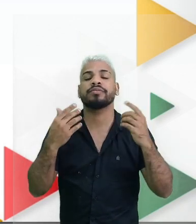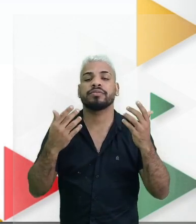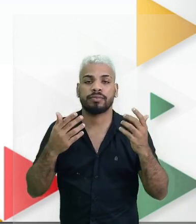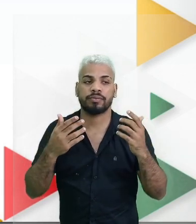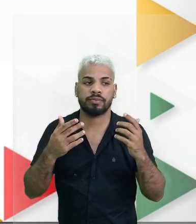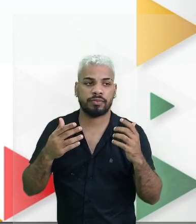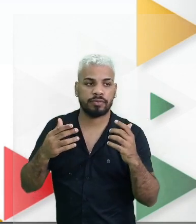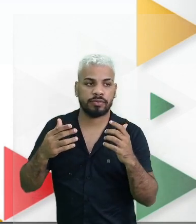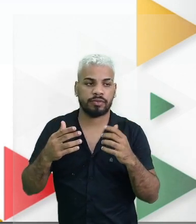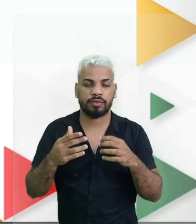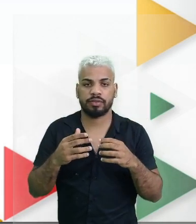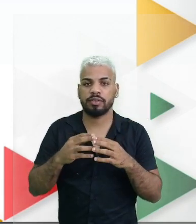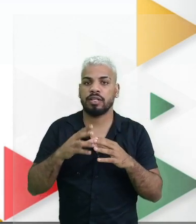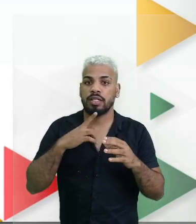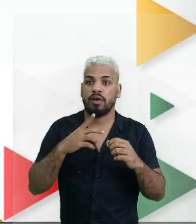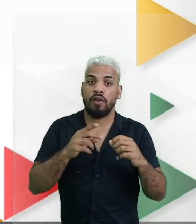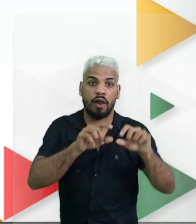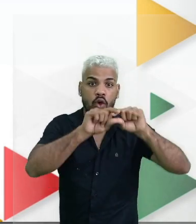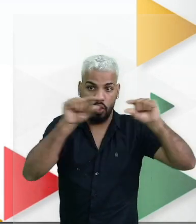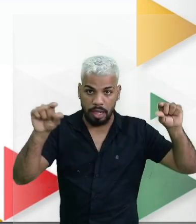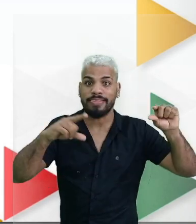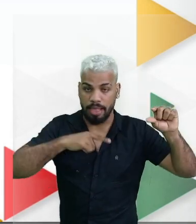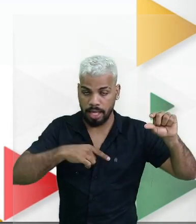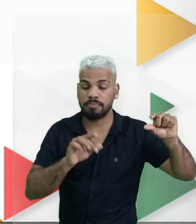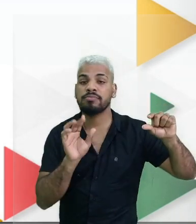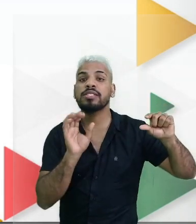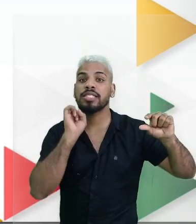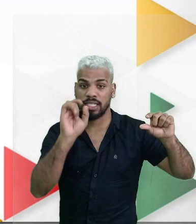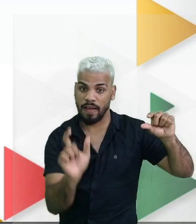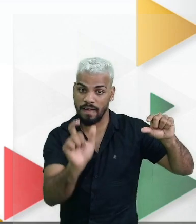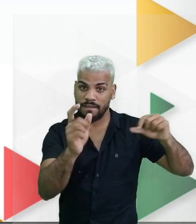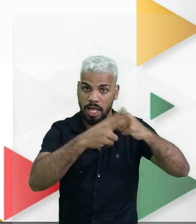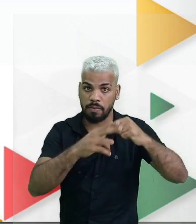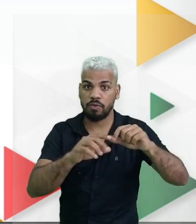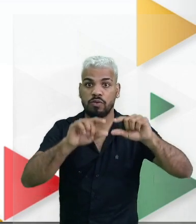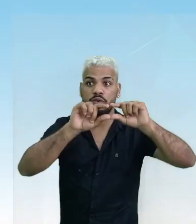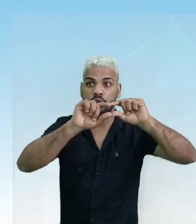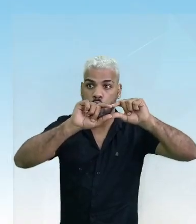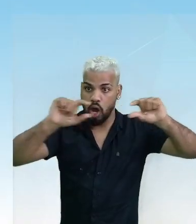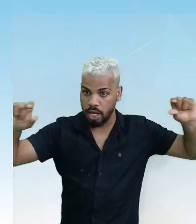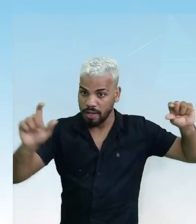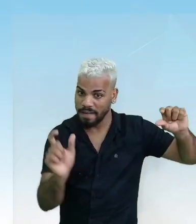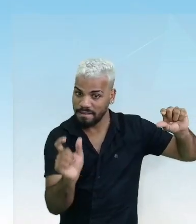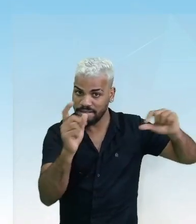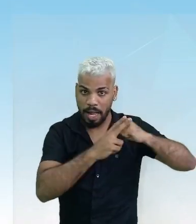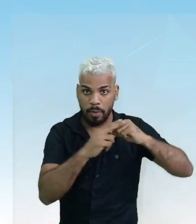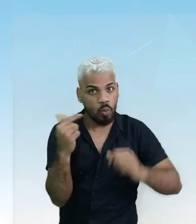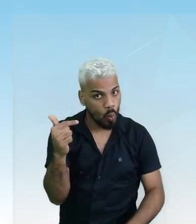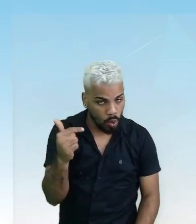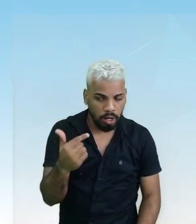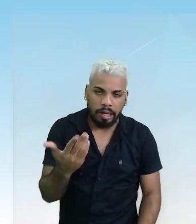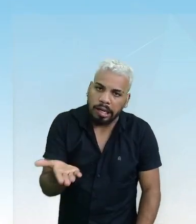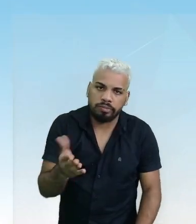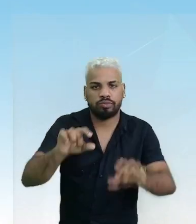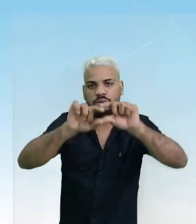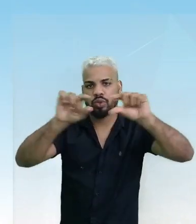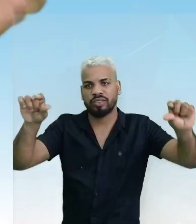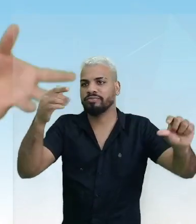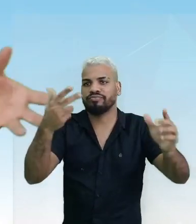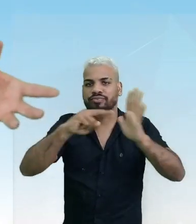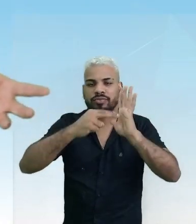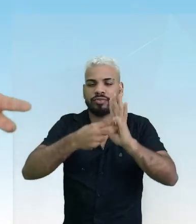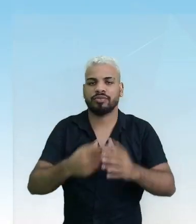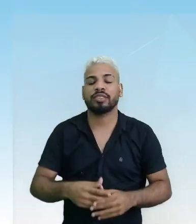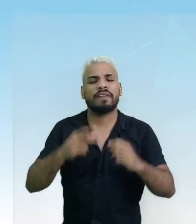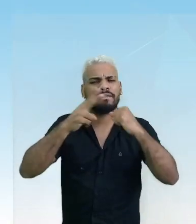oração se houver verbo. É importante lembrar, olhando para mim, você lembra de verbo? Lembrar que verbo